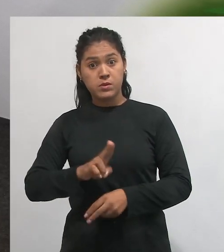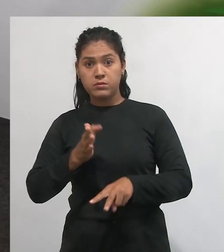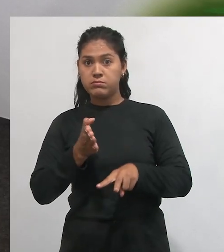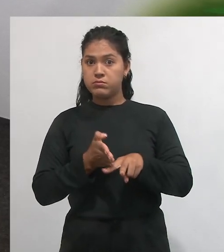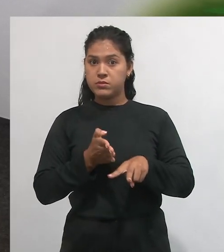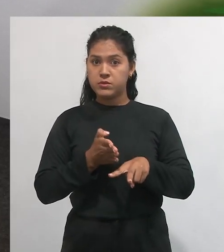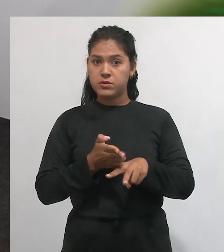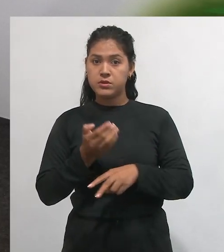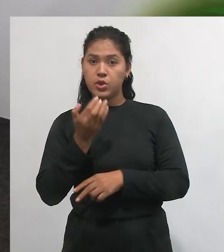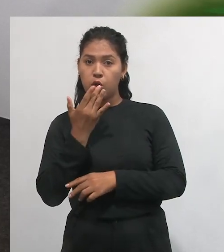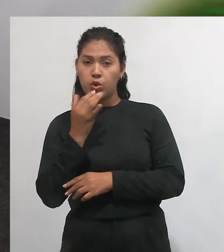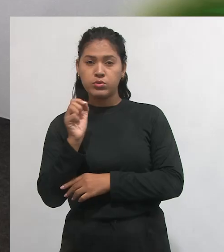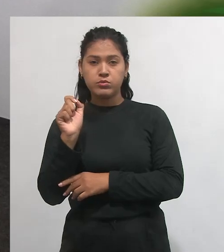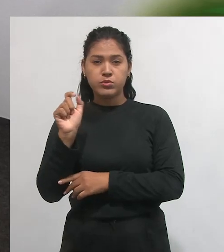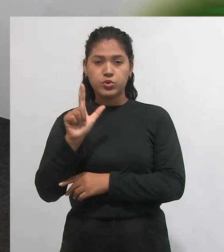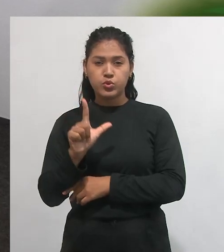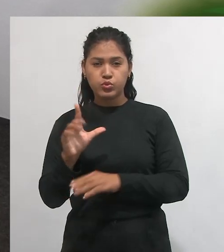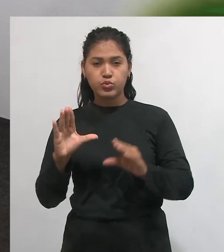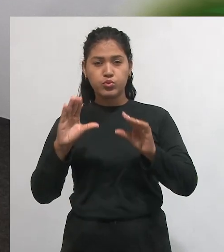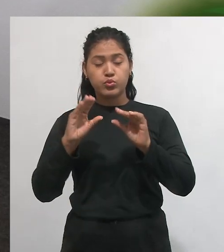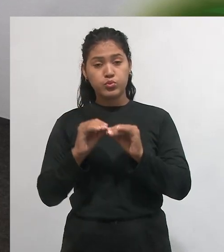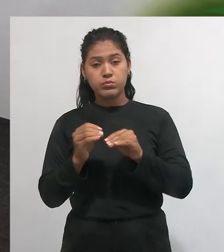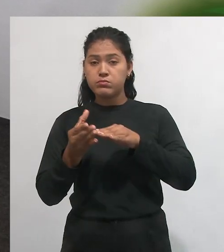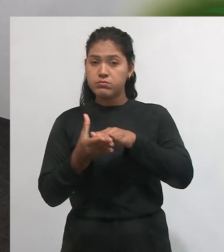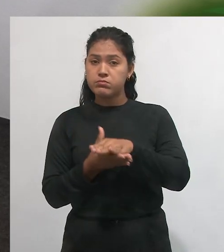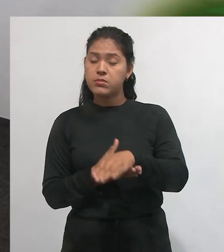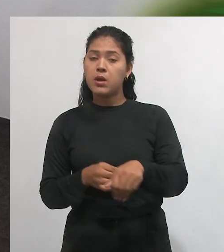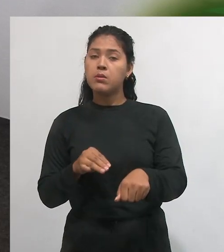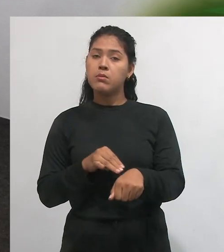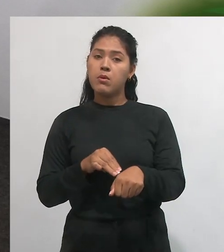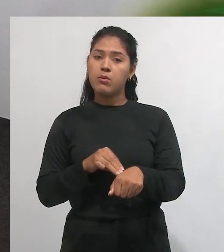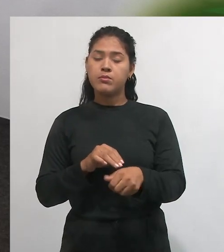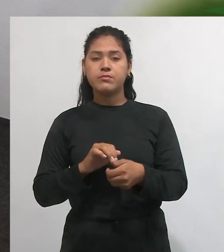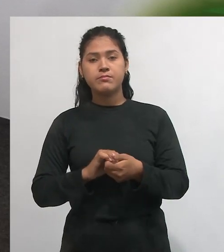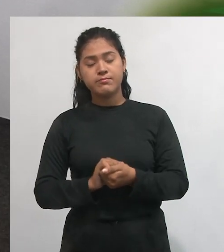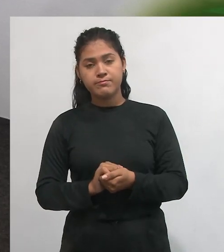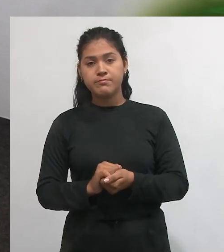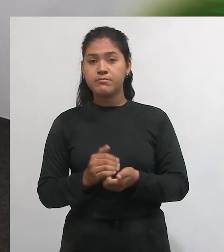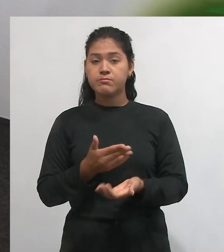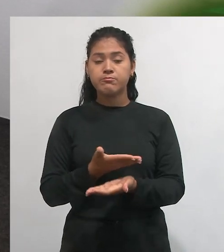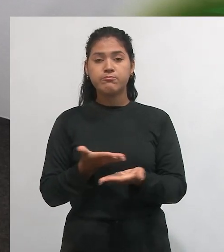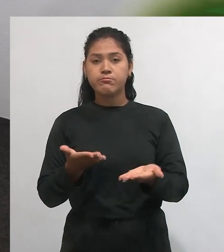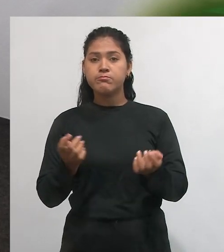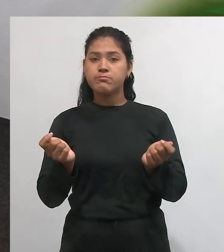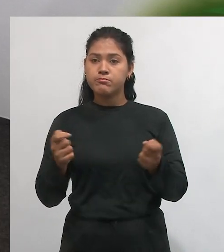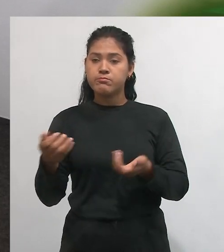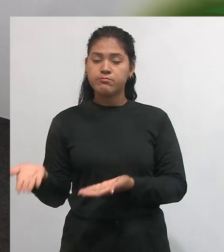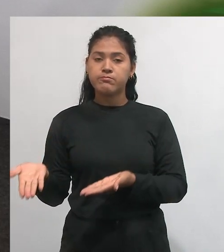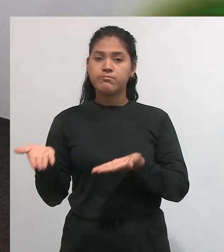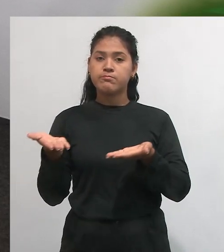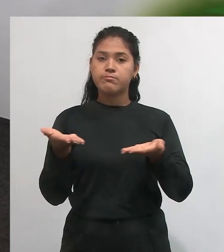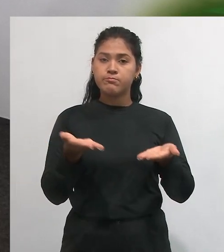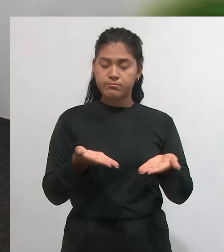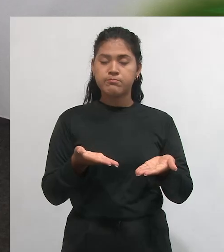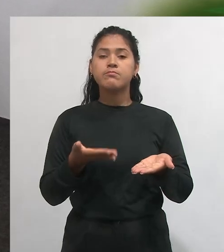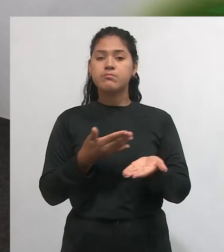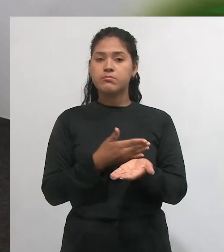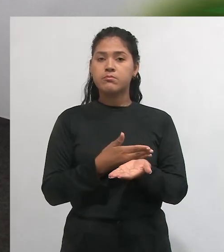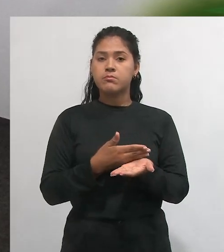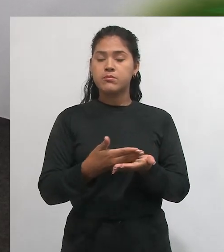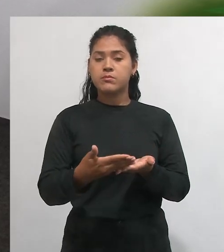uma calça jeans e um sapato marrom. E agora convido todos vocês